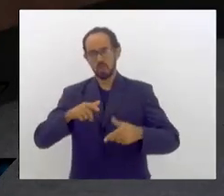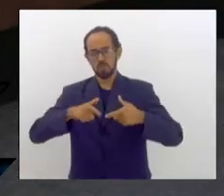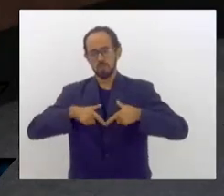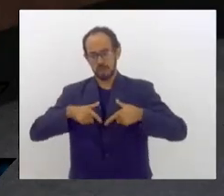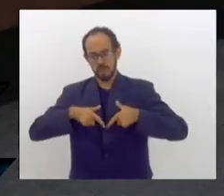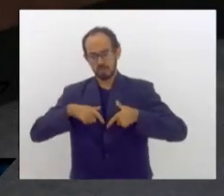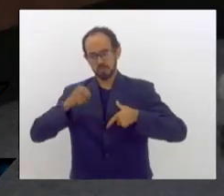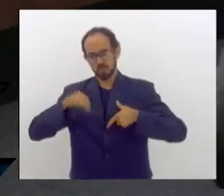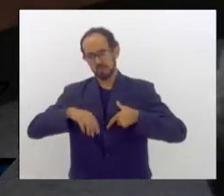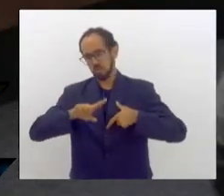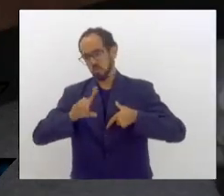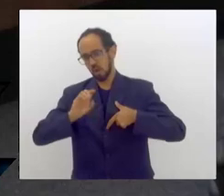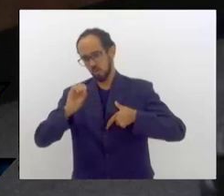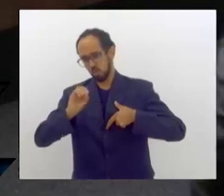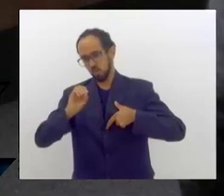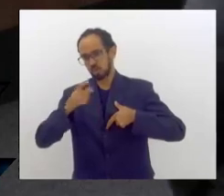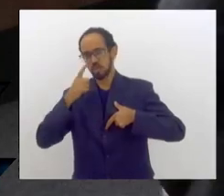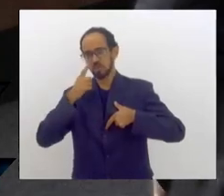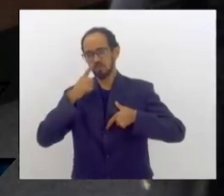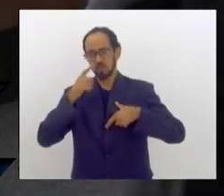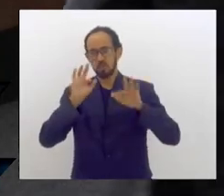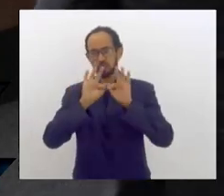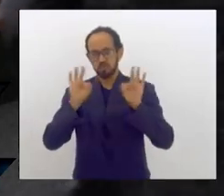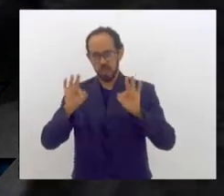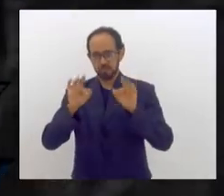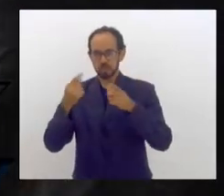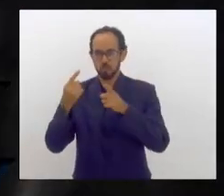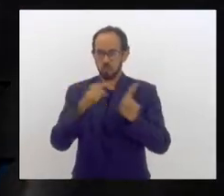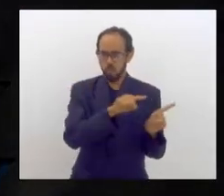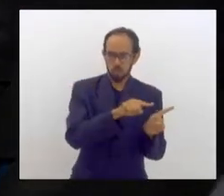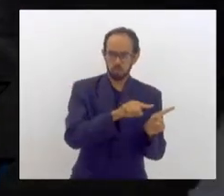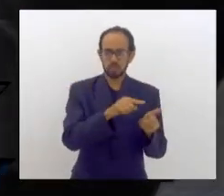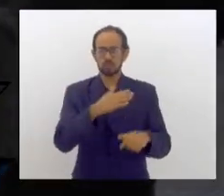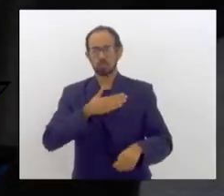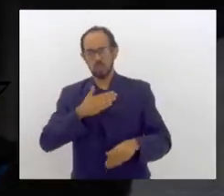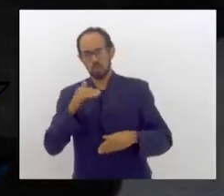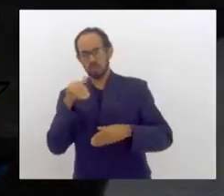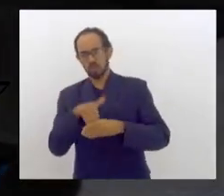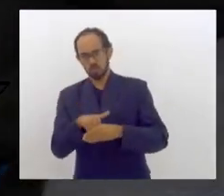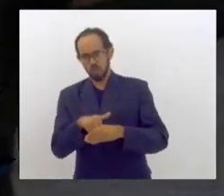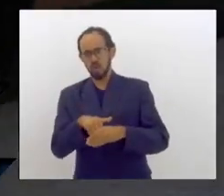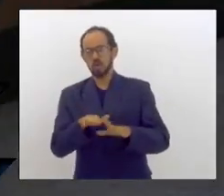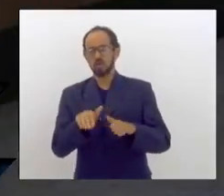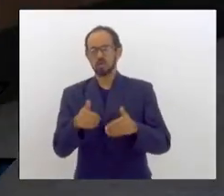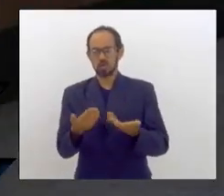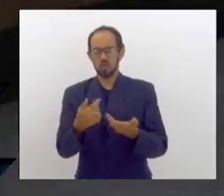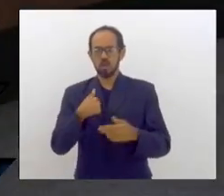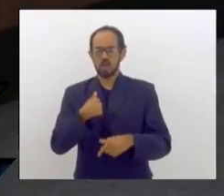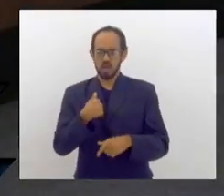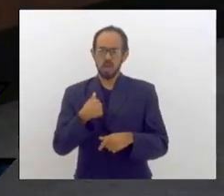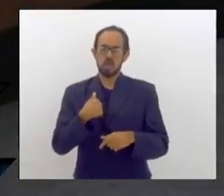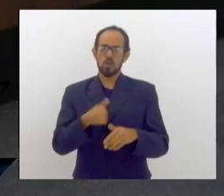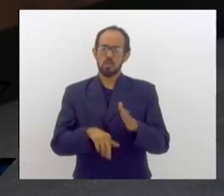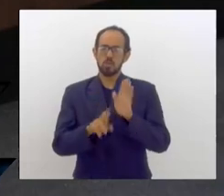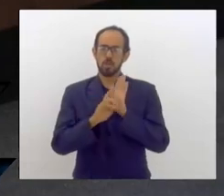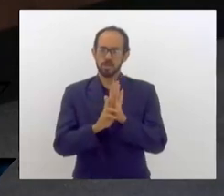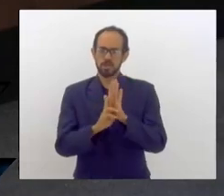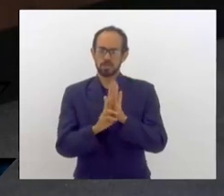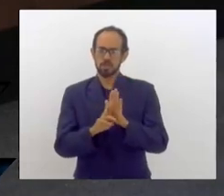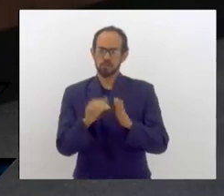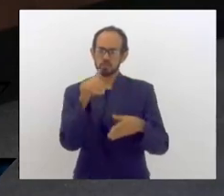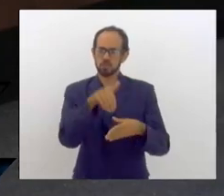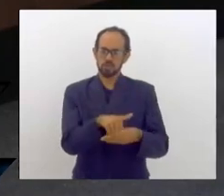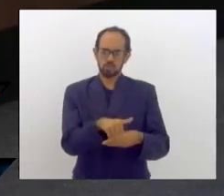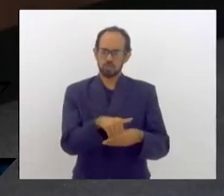Né, pegamos frases dele afrontando o meu eleitor, então eu também estou aqui como representante de um eleitor, que eu não posso